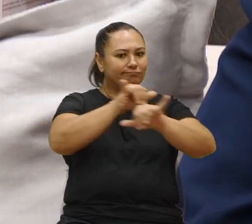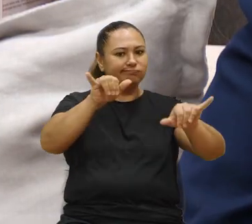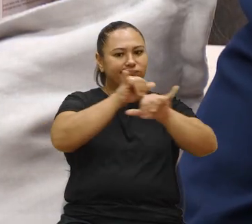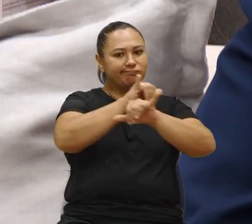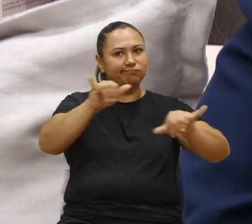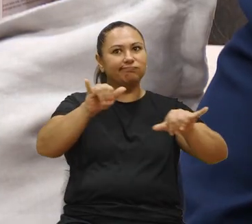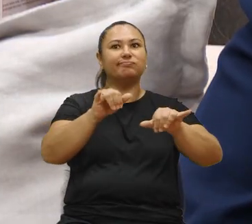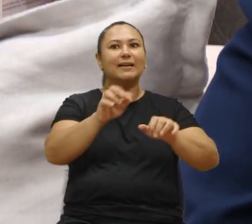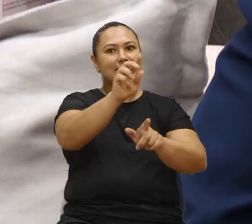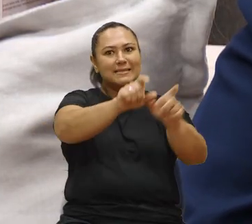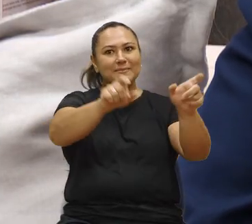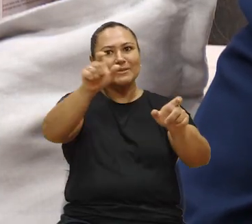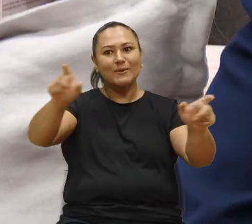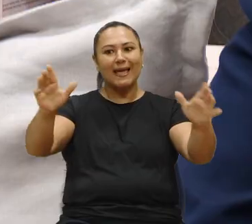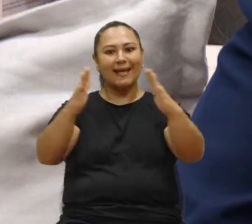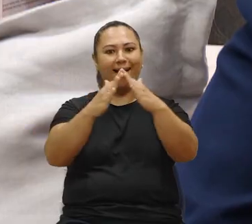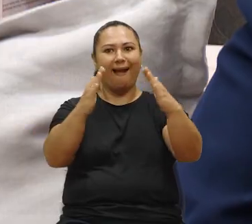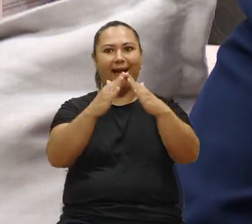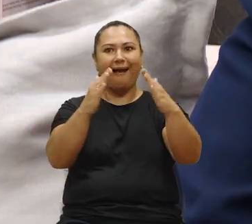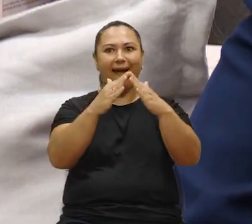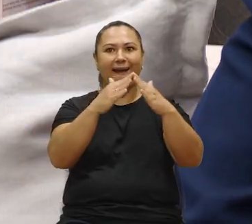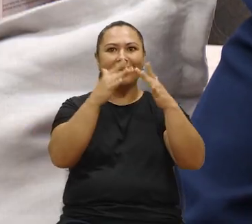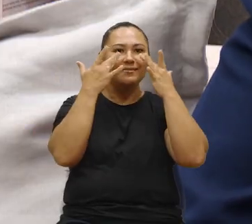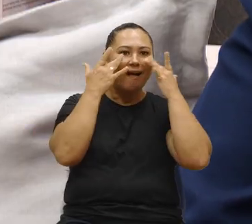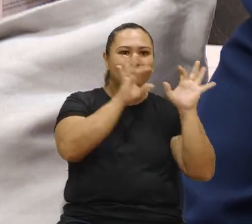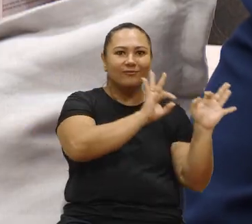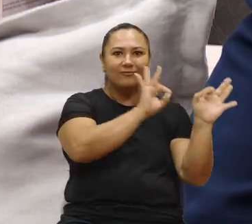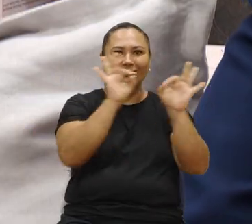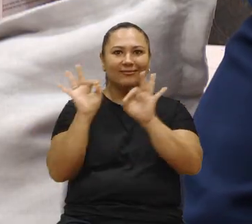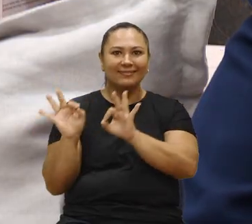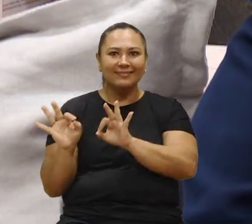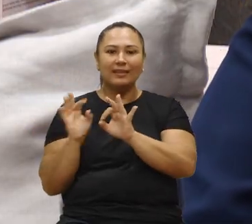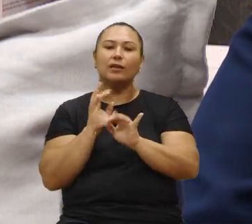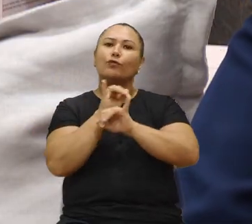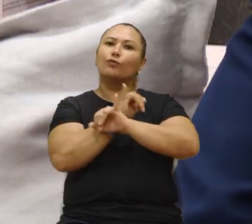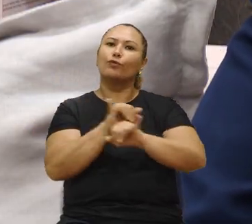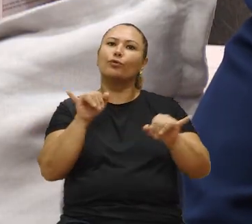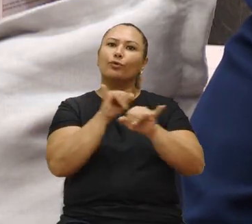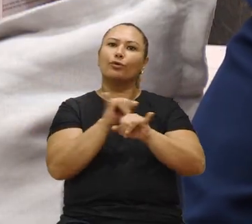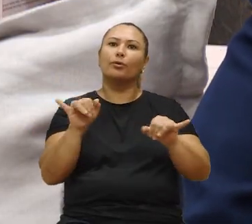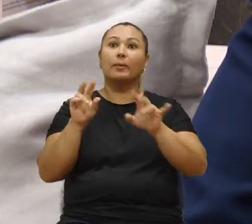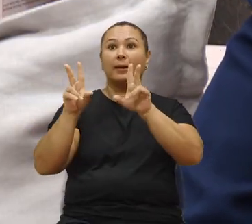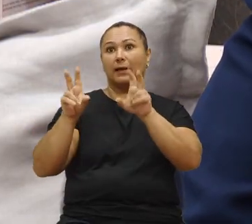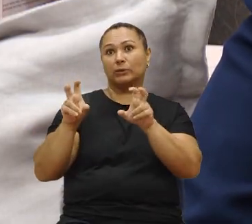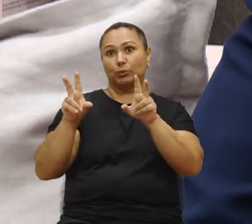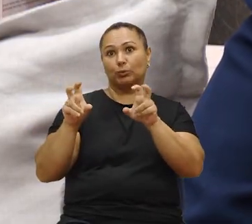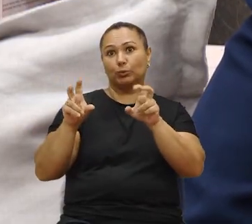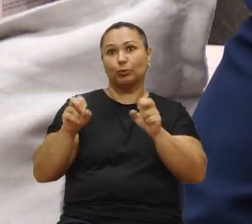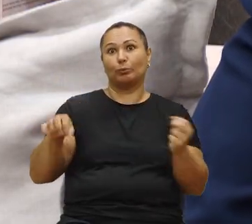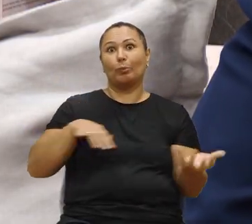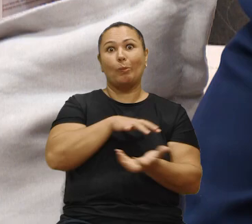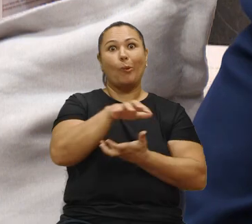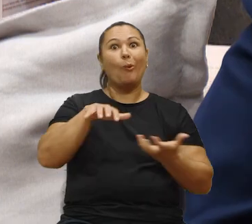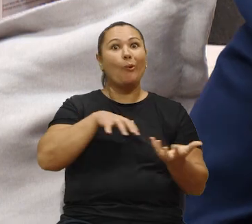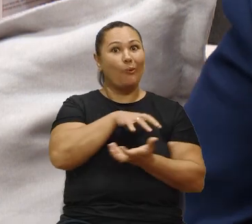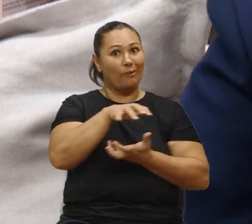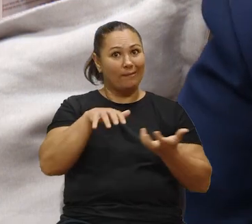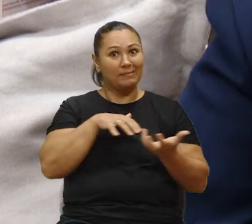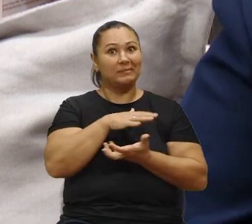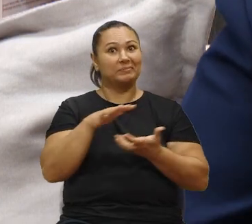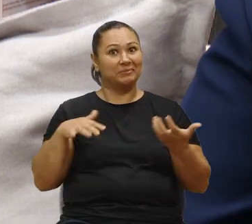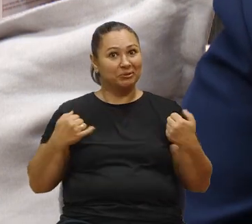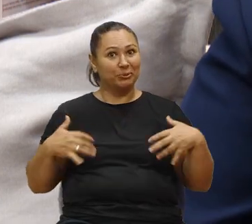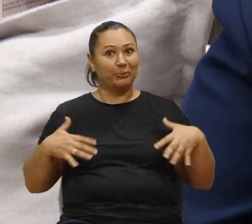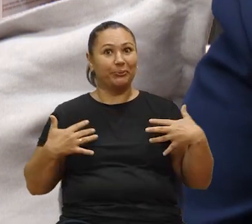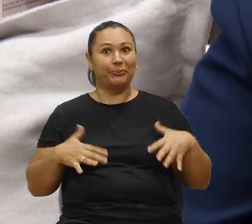para os telespectadores, né, um pouquinho de conhecimento sobre informações sobre esse assunto, que é um assunto tão